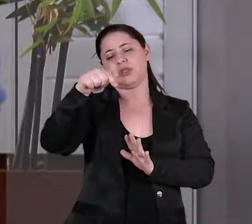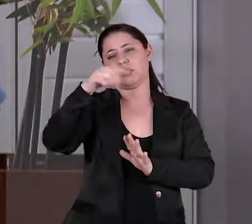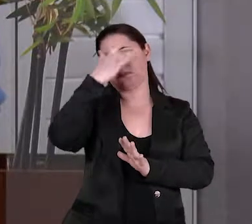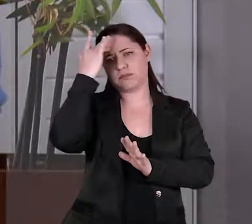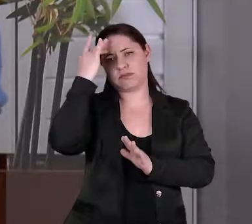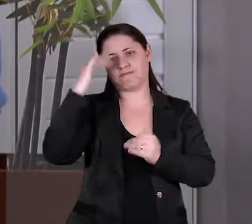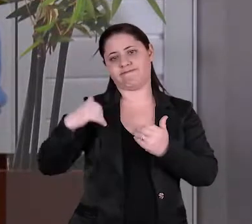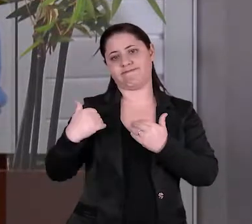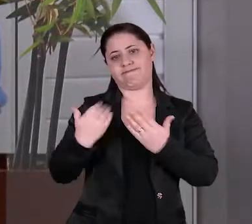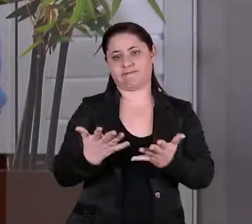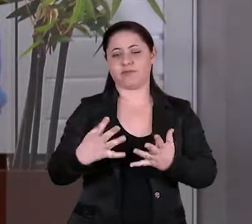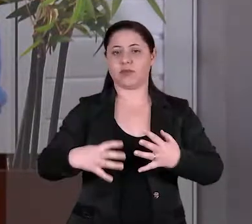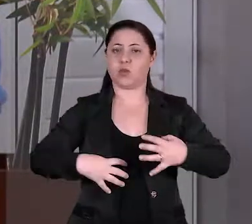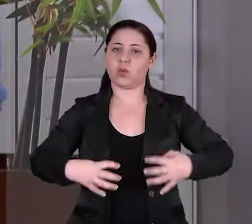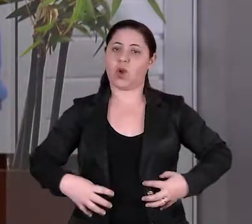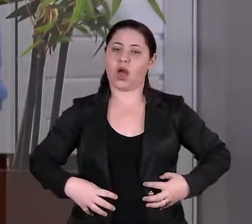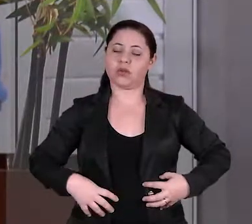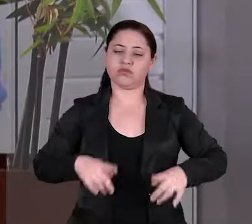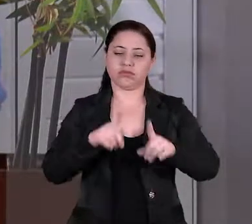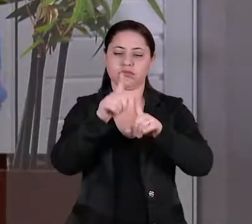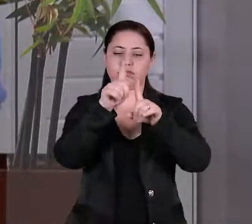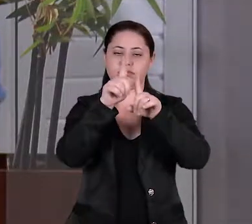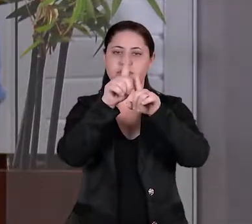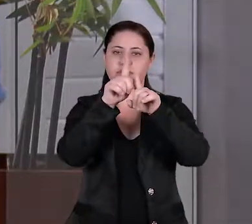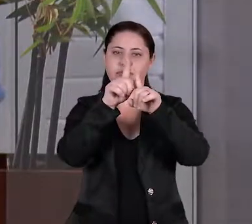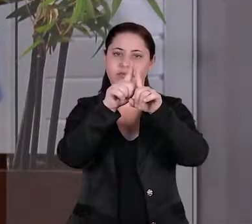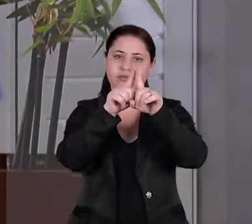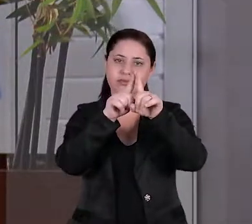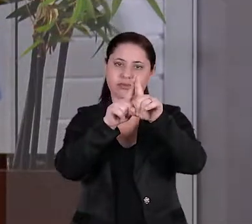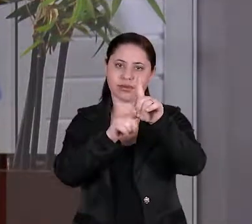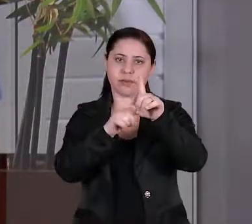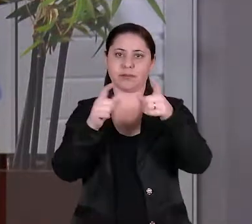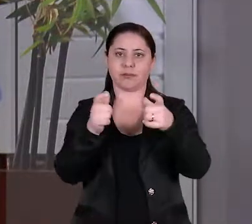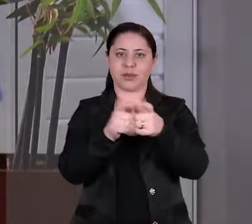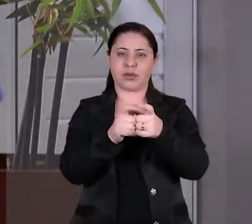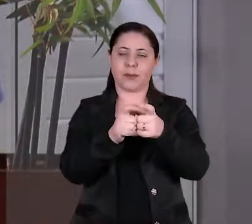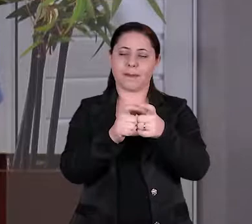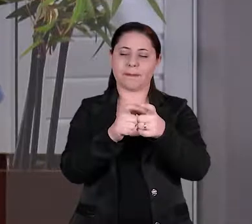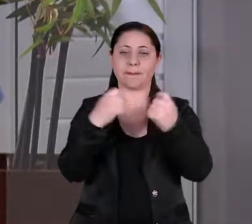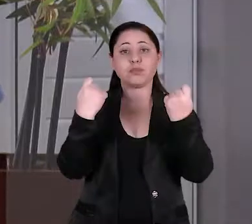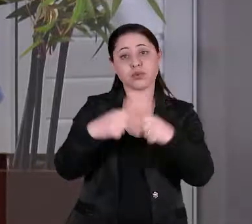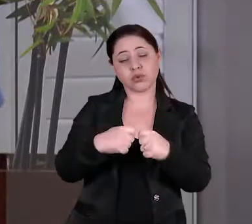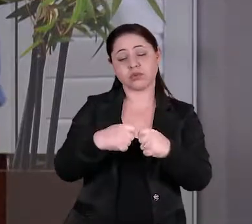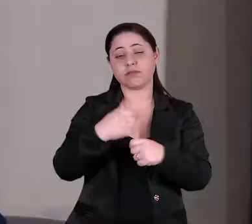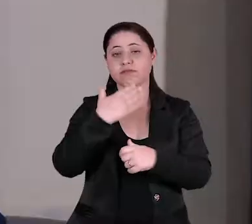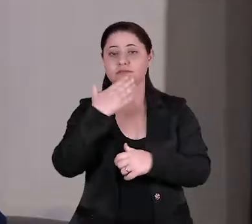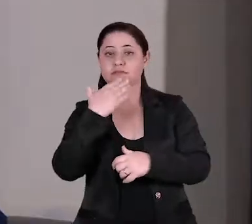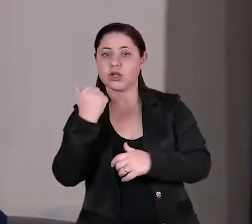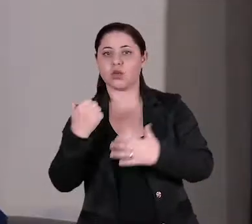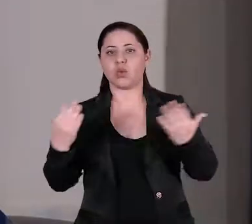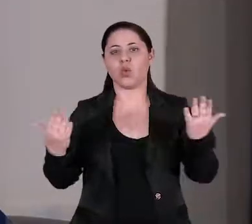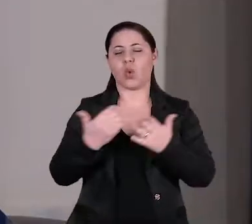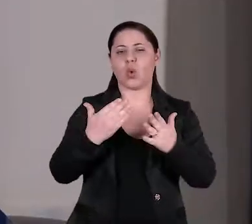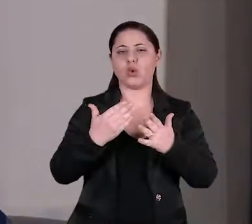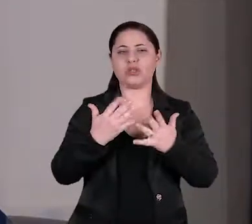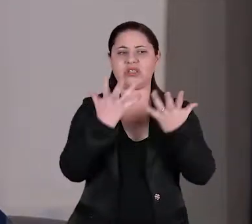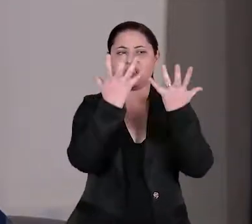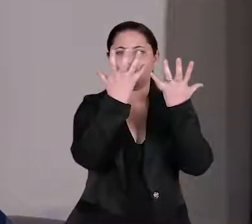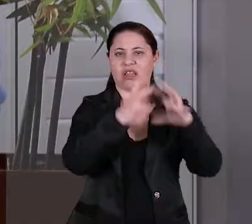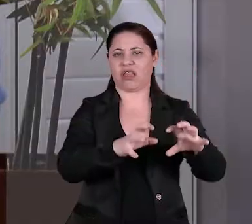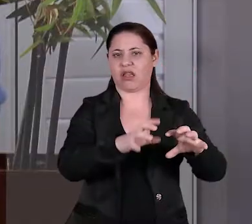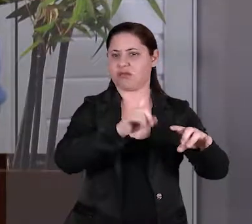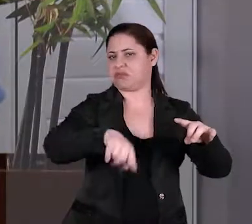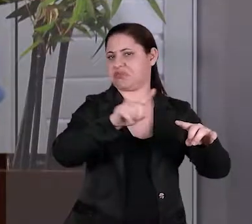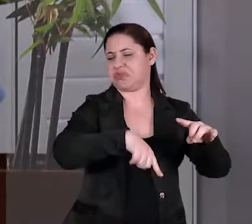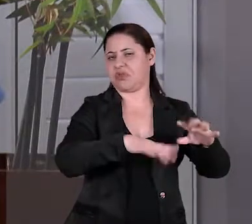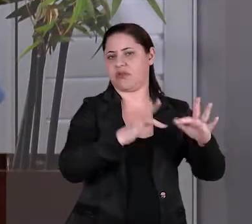de 57 doadores. Então, um número, né, muito baixo, poderia ser muito melhor. A nossa taxa hoje de